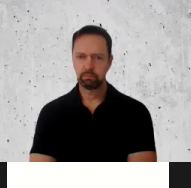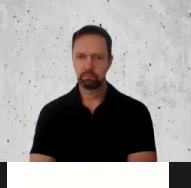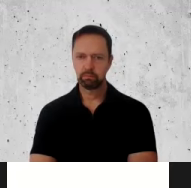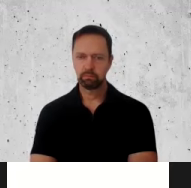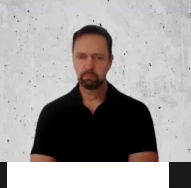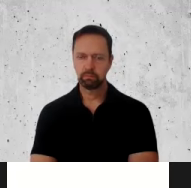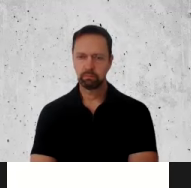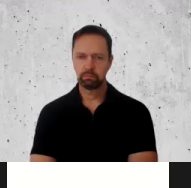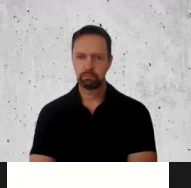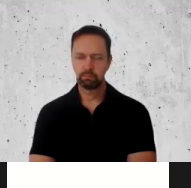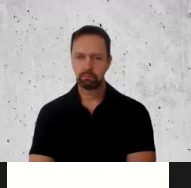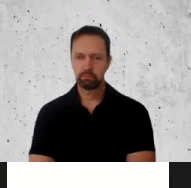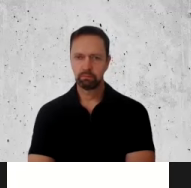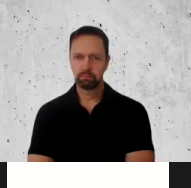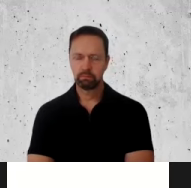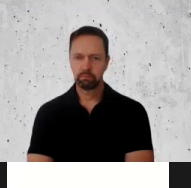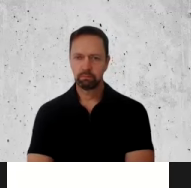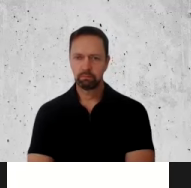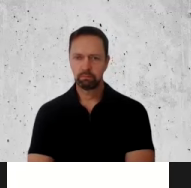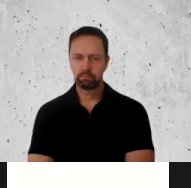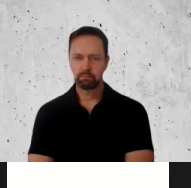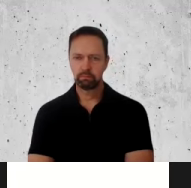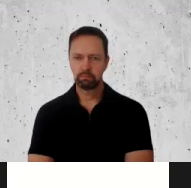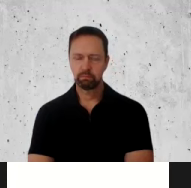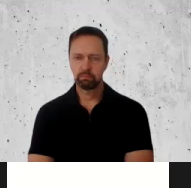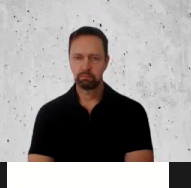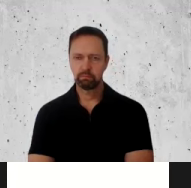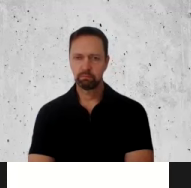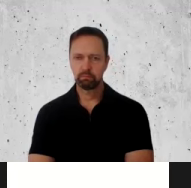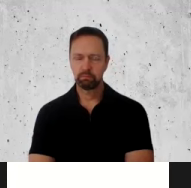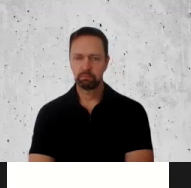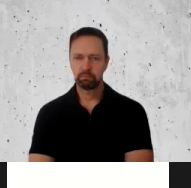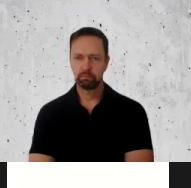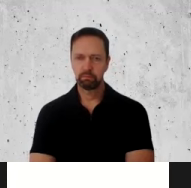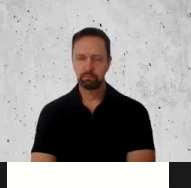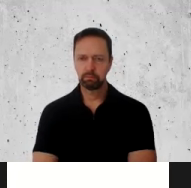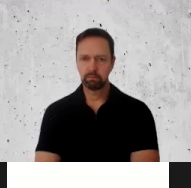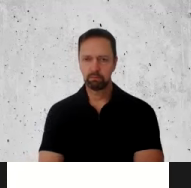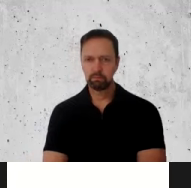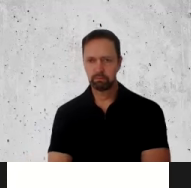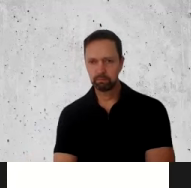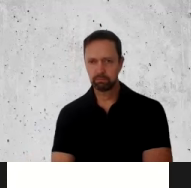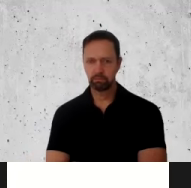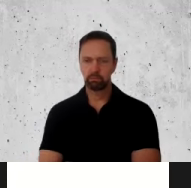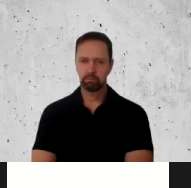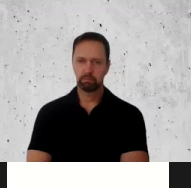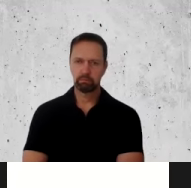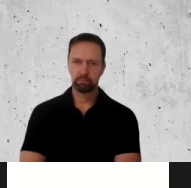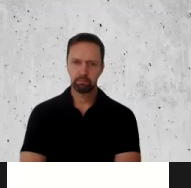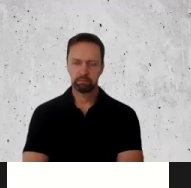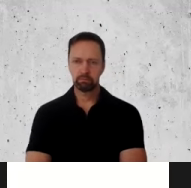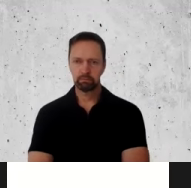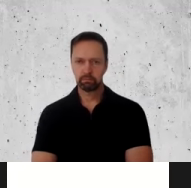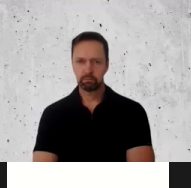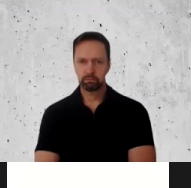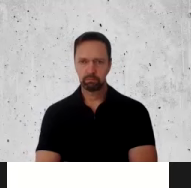dogmáticas e doutrinárias dessa linha argumentativa é de um funcionamento ótimo das instituições visando a um funcionamento